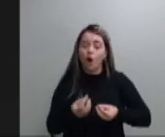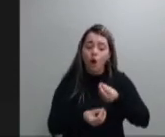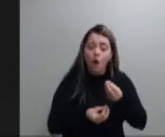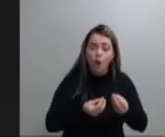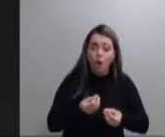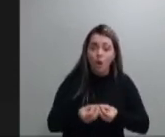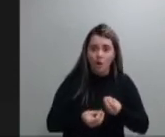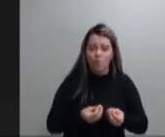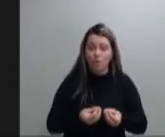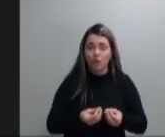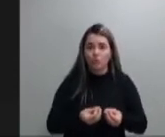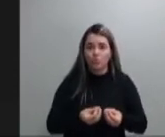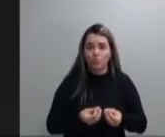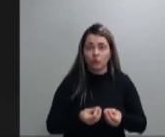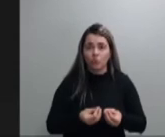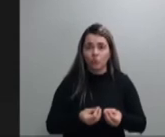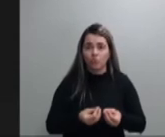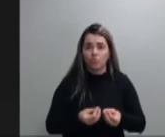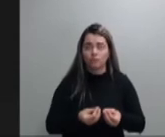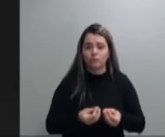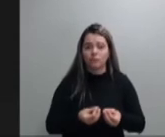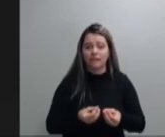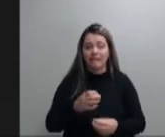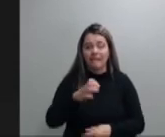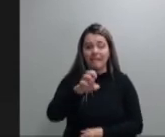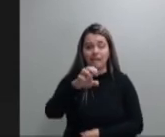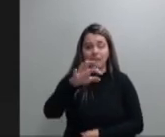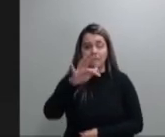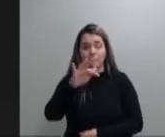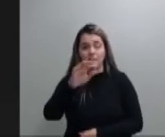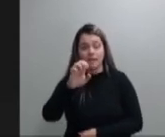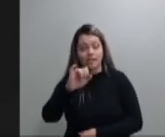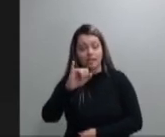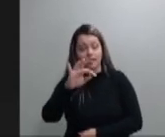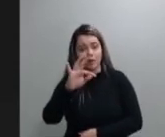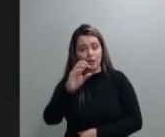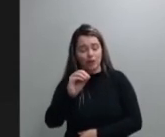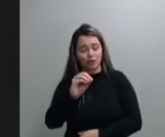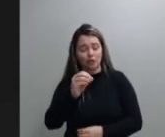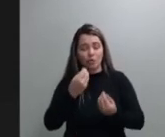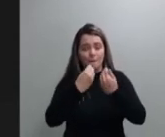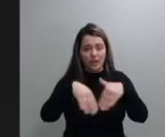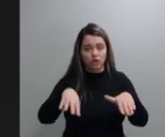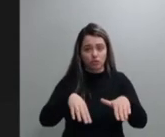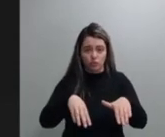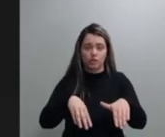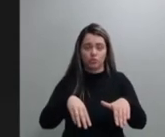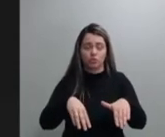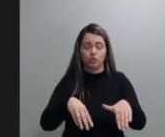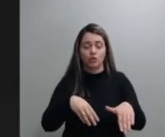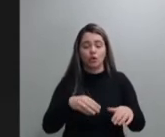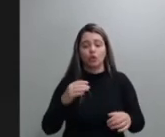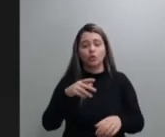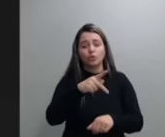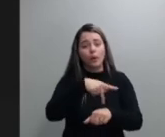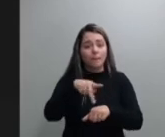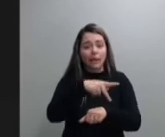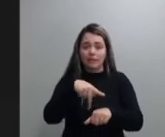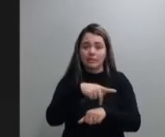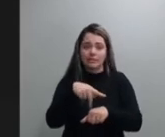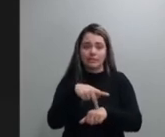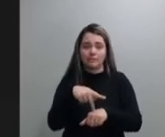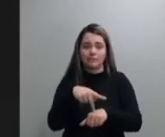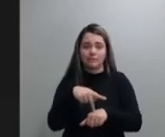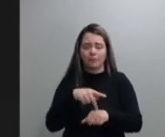aqueles cujos efeitos já estavam sendo produzidos no país todas as práticas cometidas no